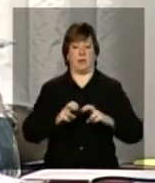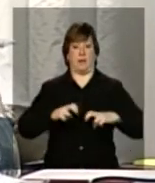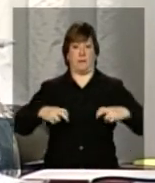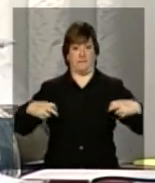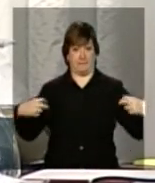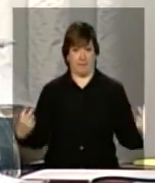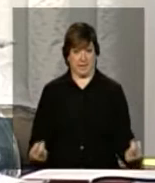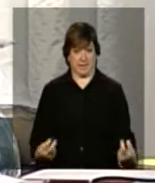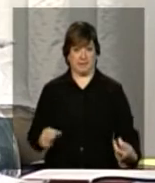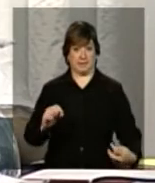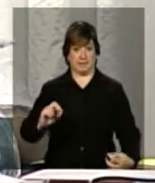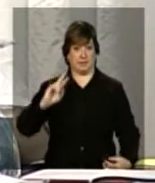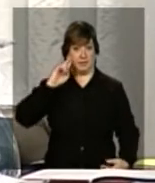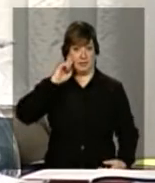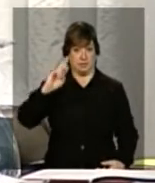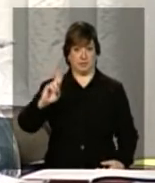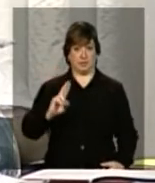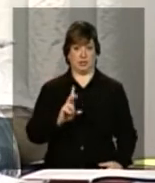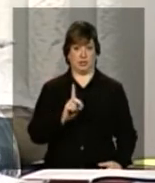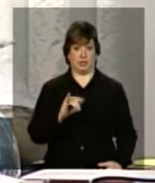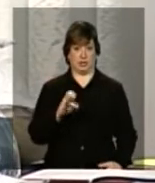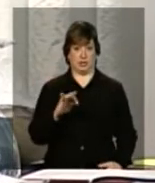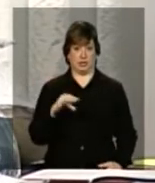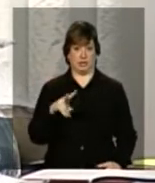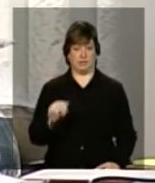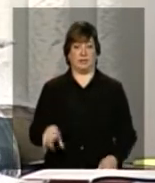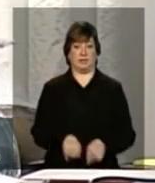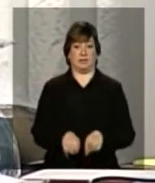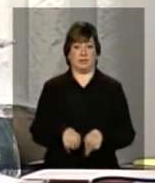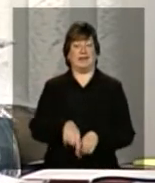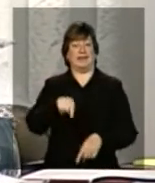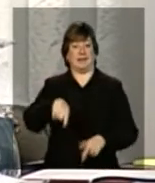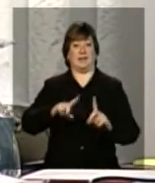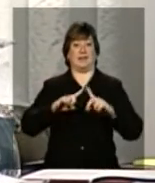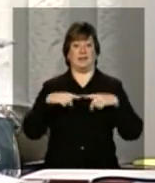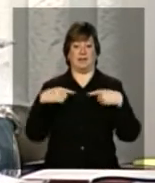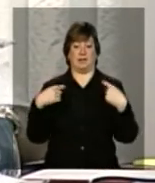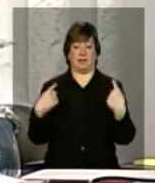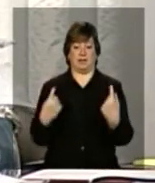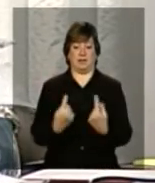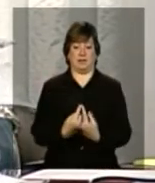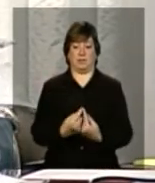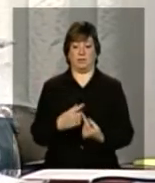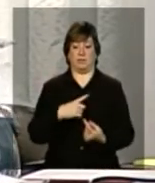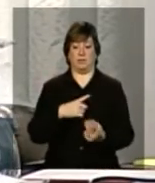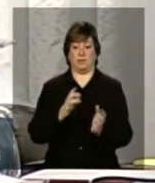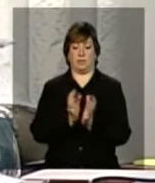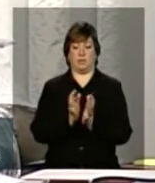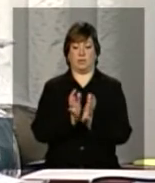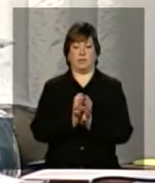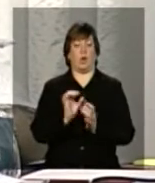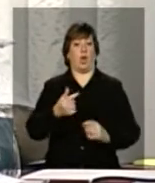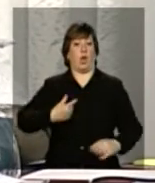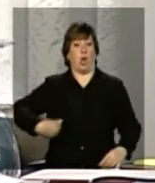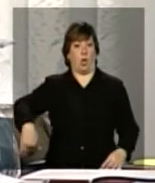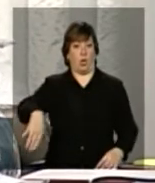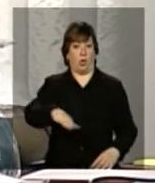diretiva, e nesta reunião nós